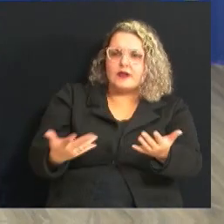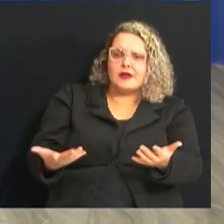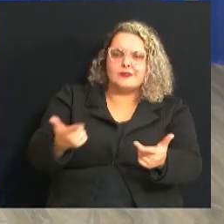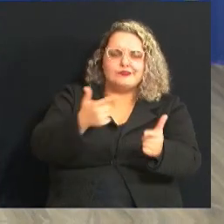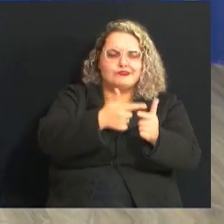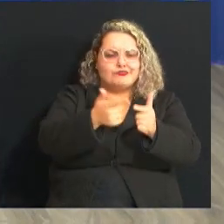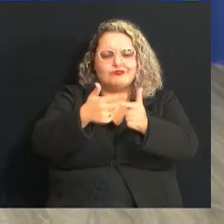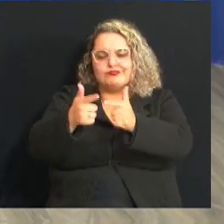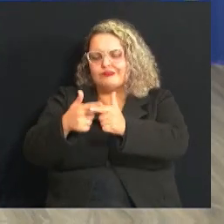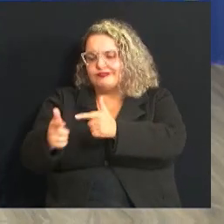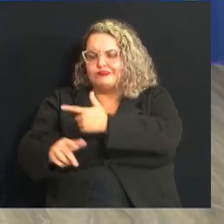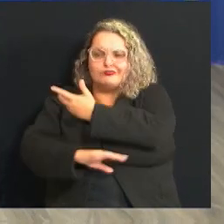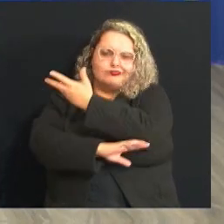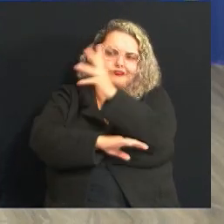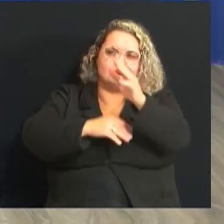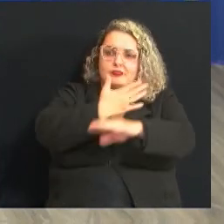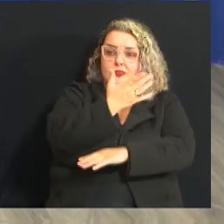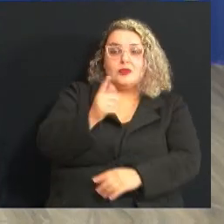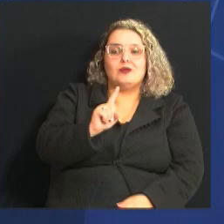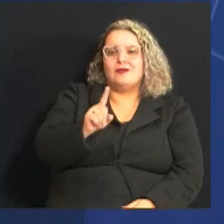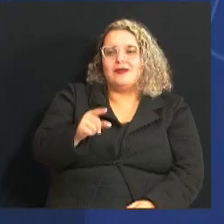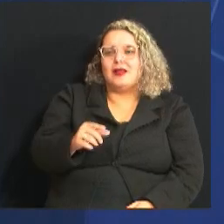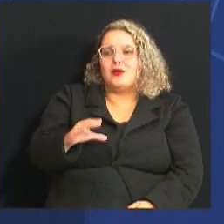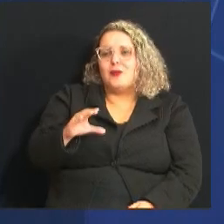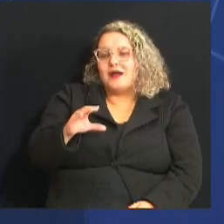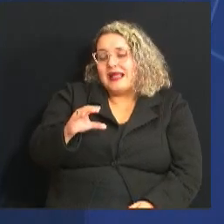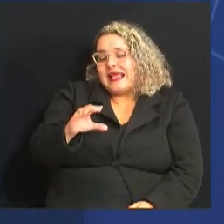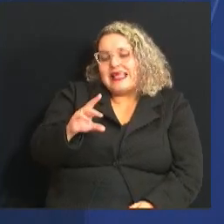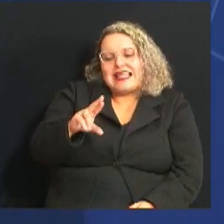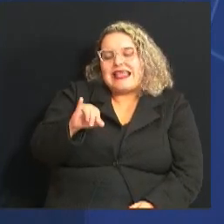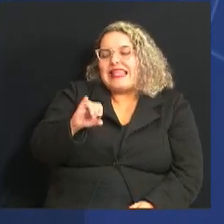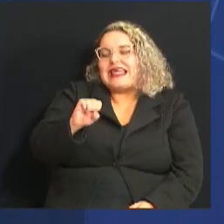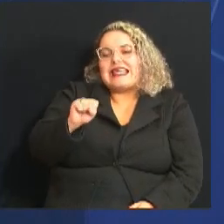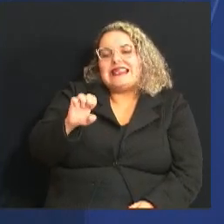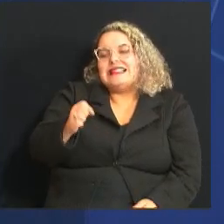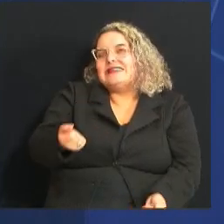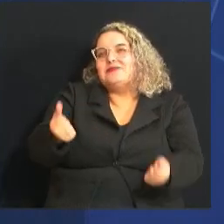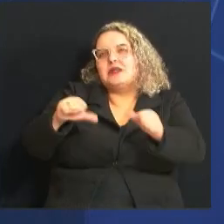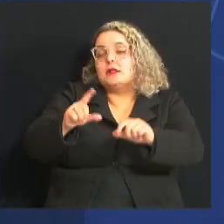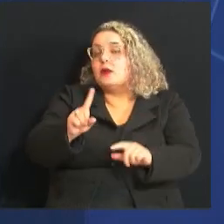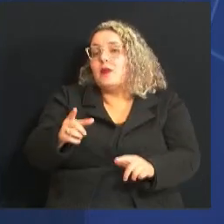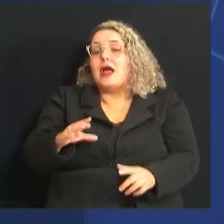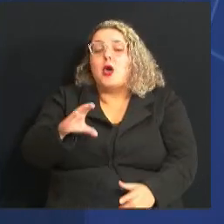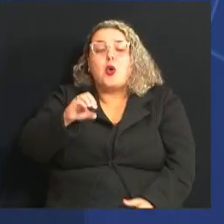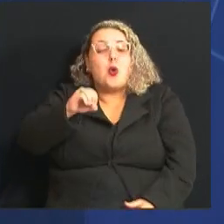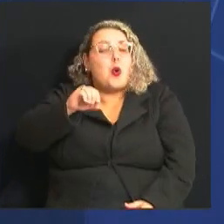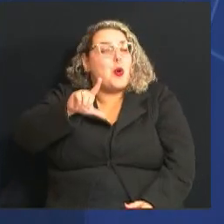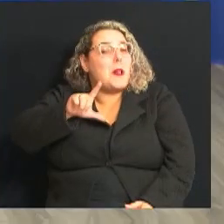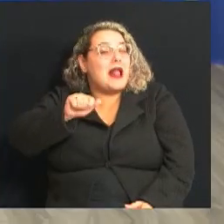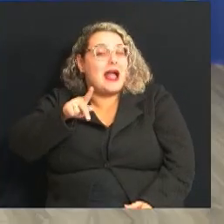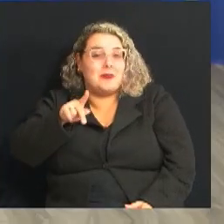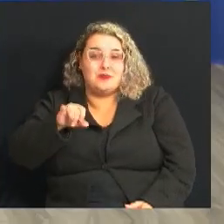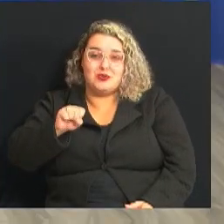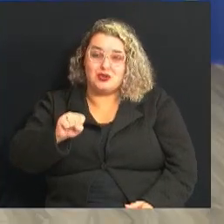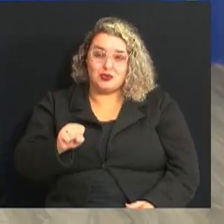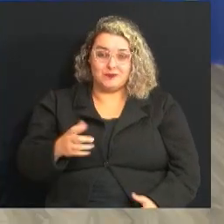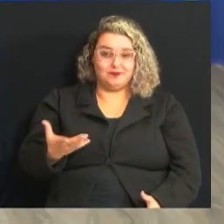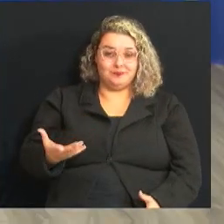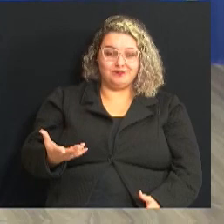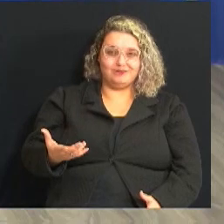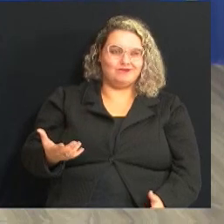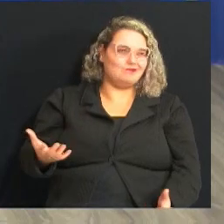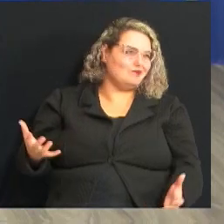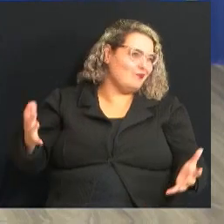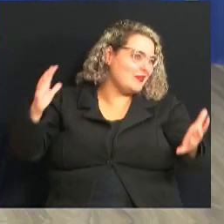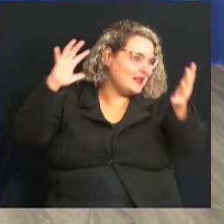gente nem fala mais em crise climática, né? Um colapso climático, um colapso ambiental, não dá mais para pensar com a cabeça de antes. O